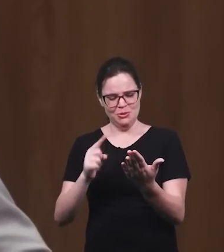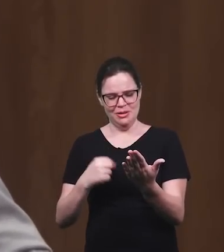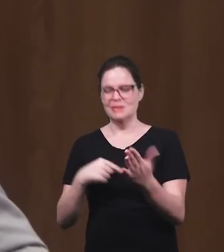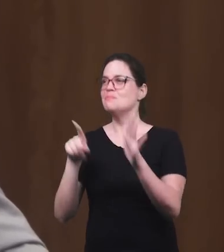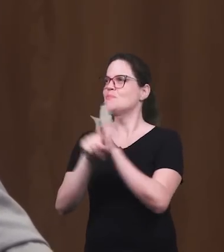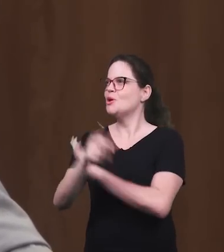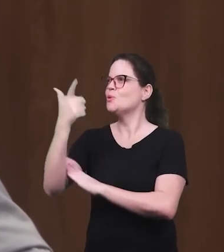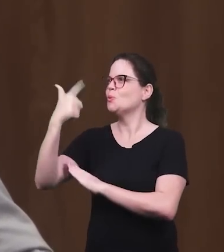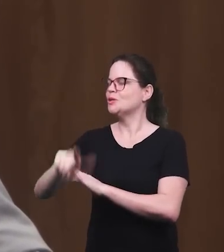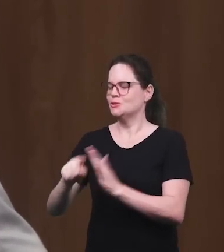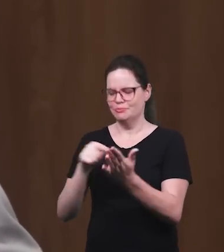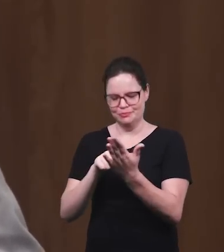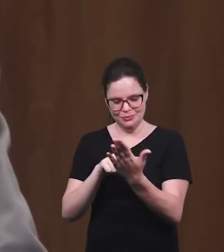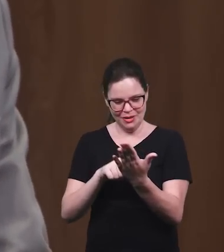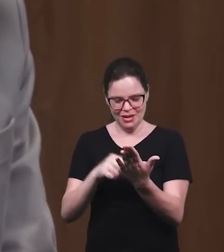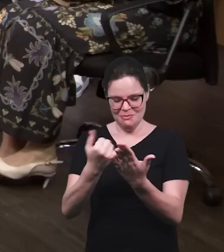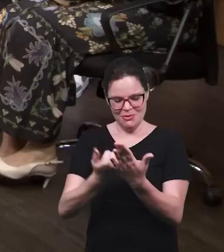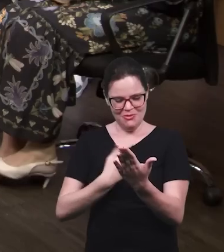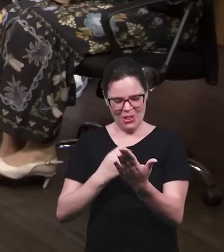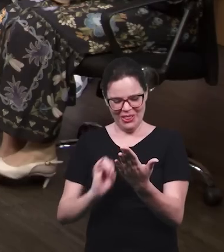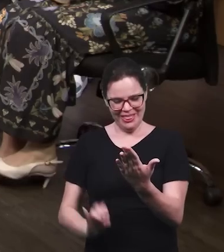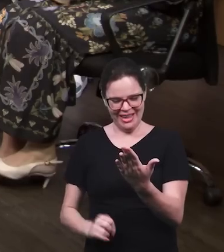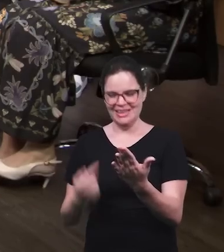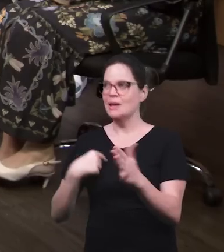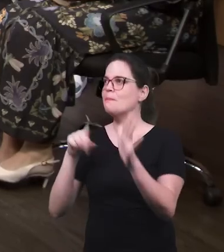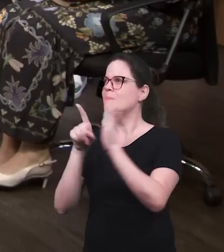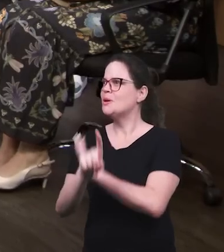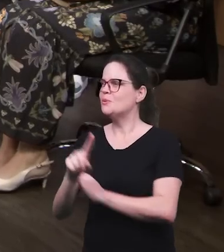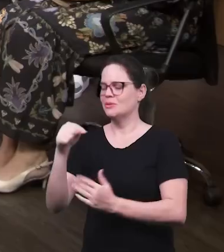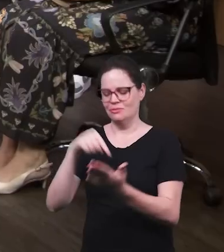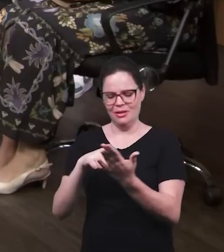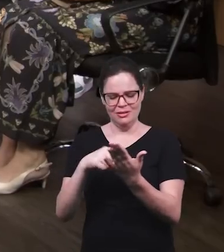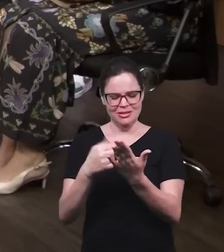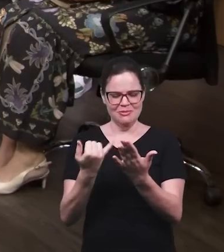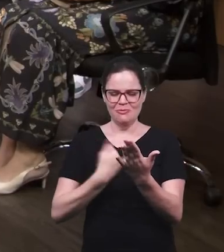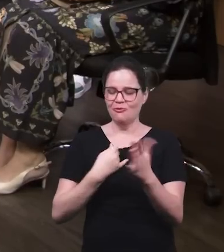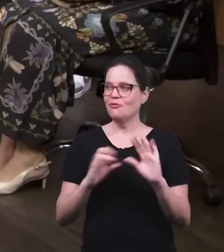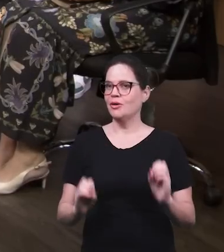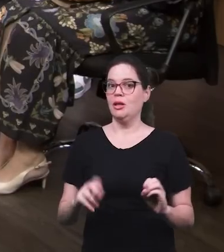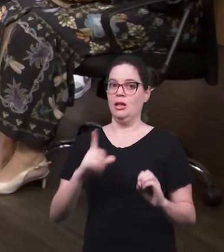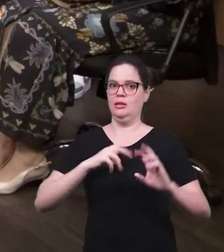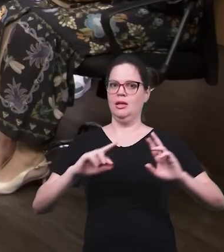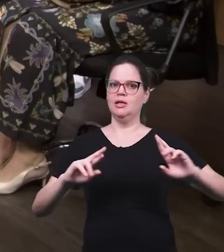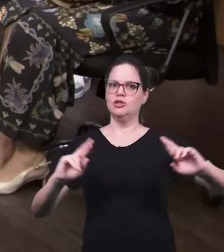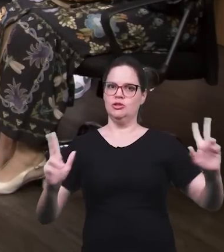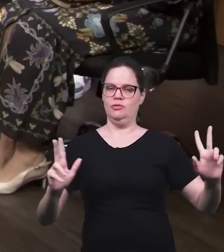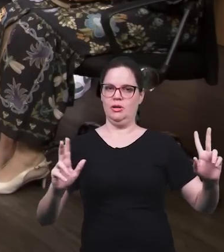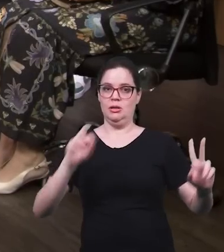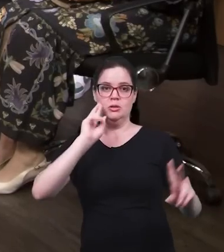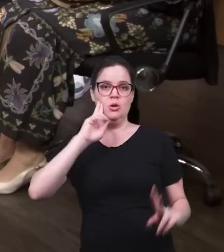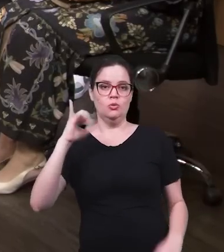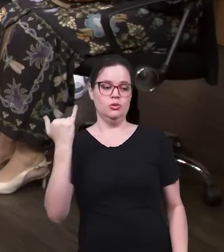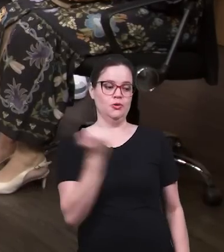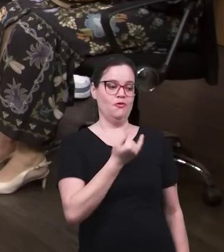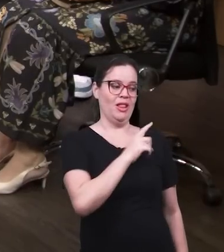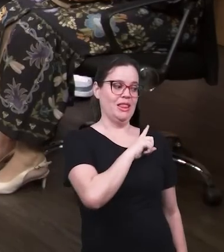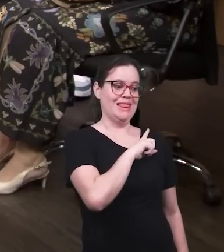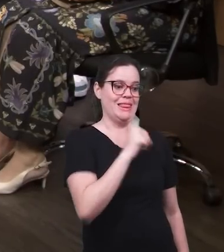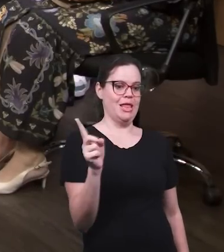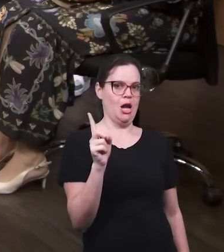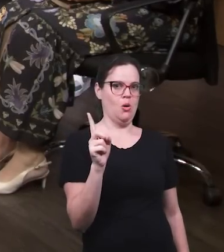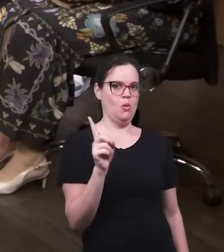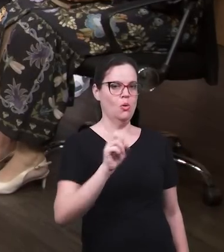até um certo desespero. Aí, Marcelo, uma distinção entre o senhor dizer não ou o senhor não